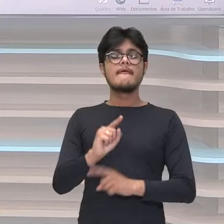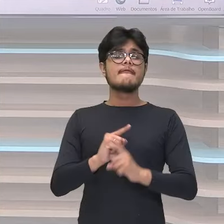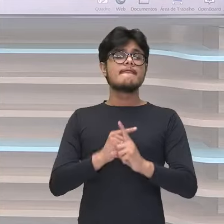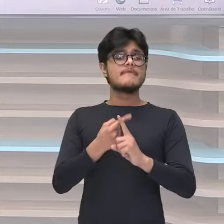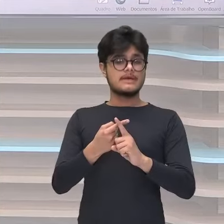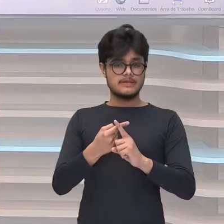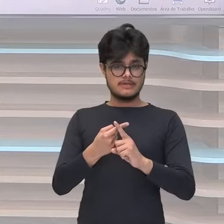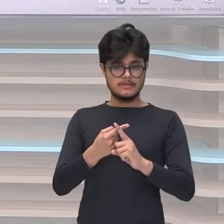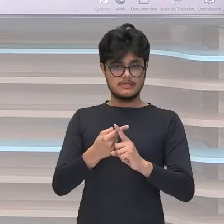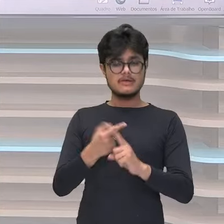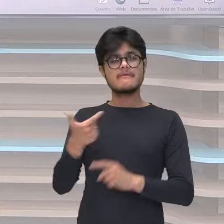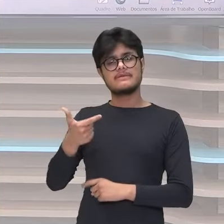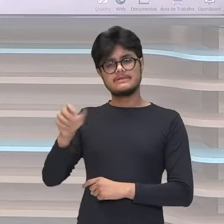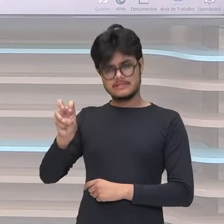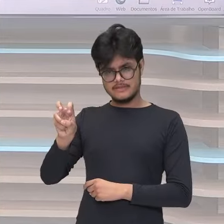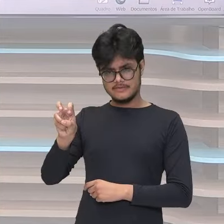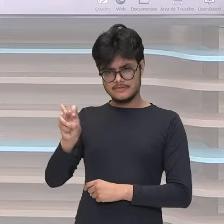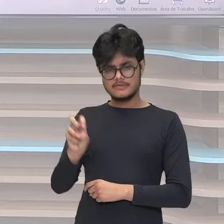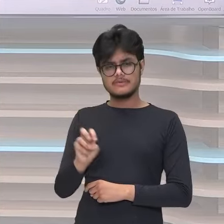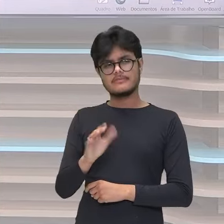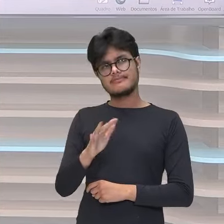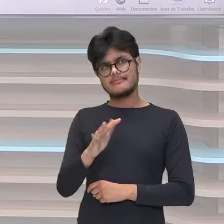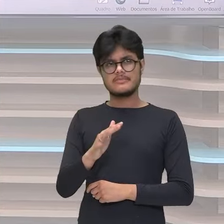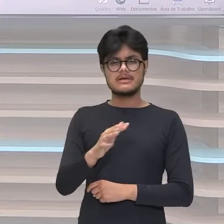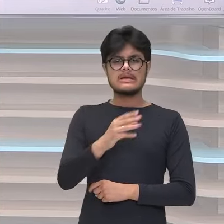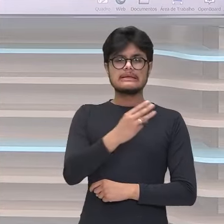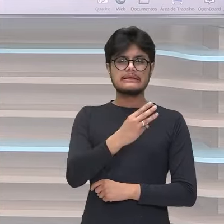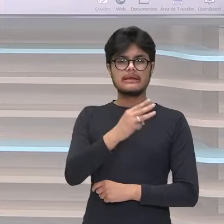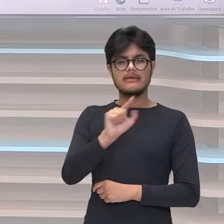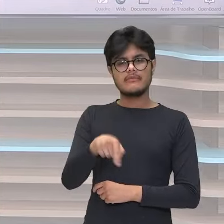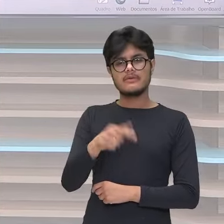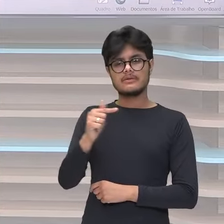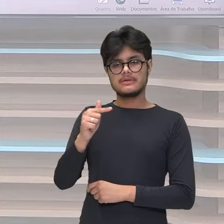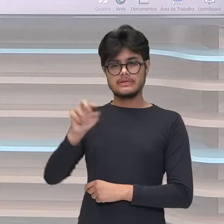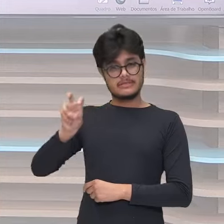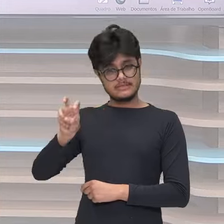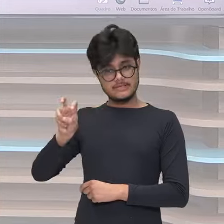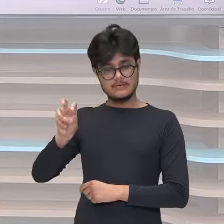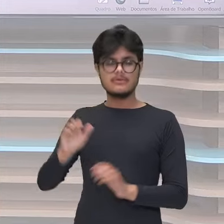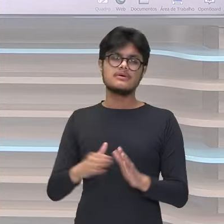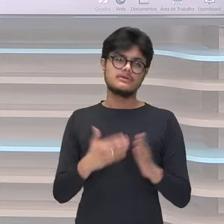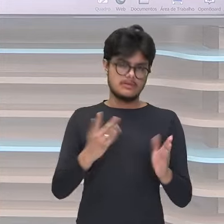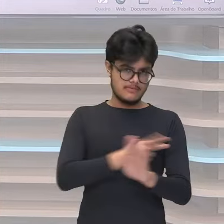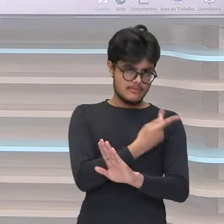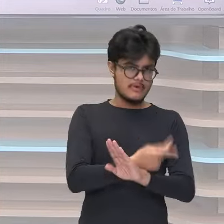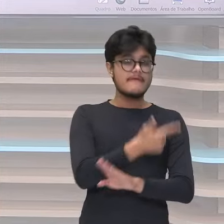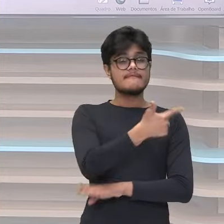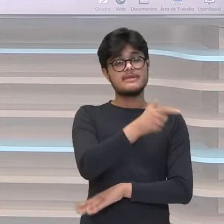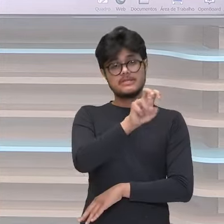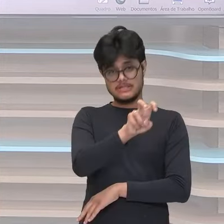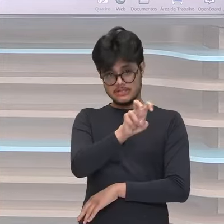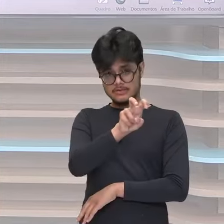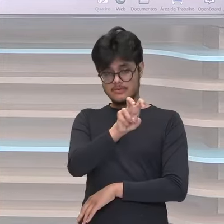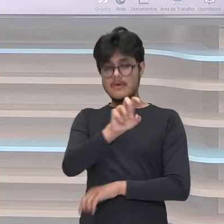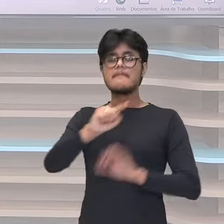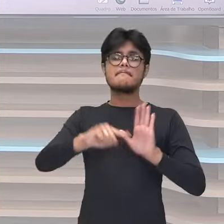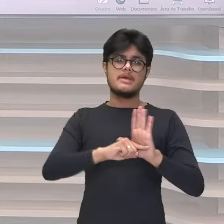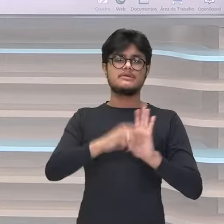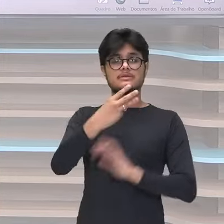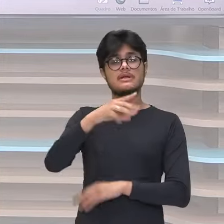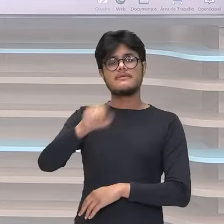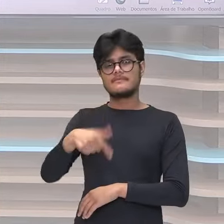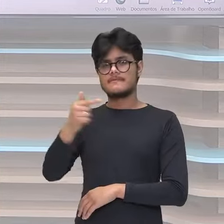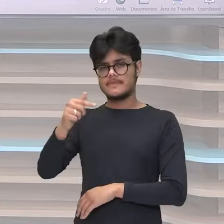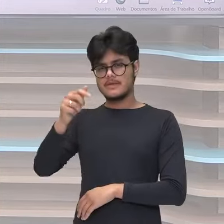multiplicamos por 25, que dava lá R$ 3,75. E depois eu peguei R$ 25,00 menos